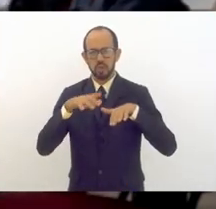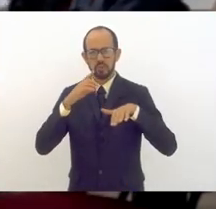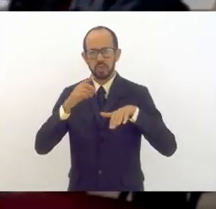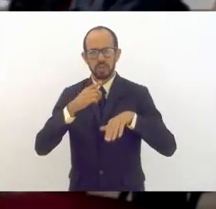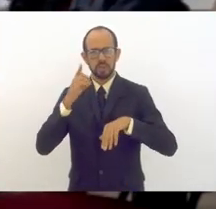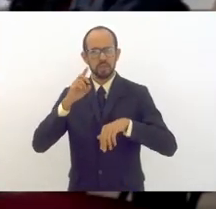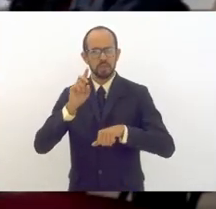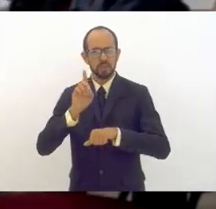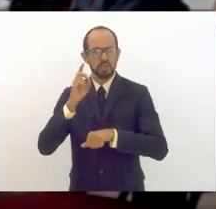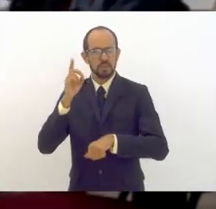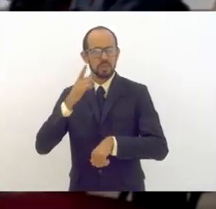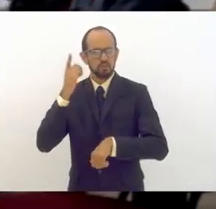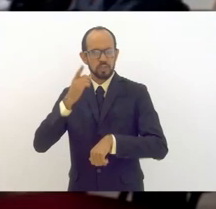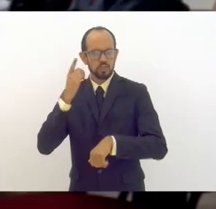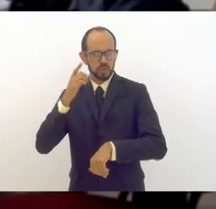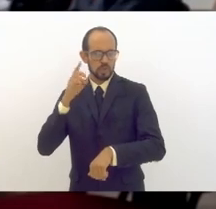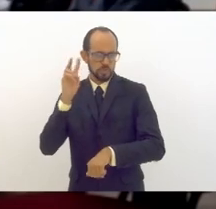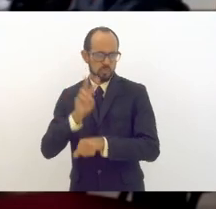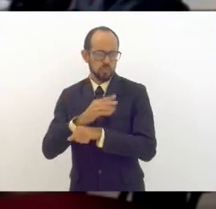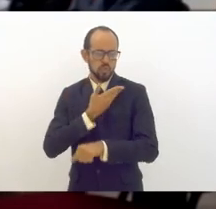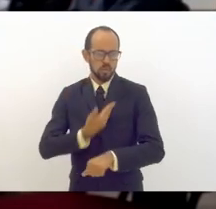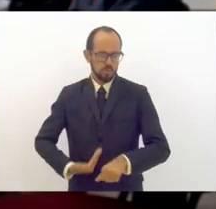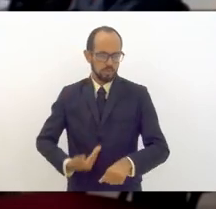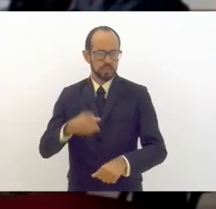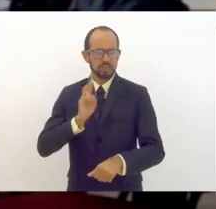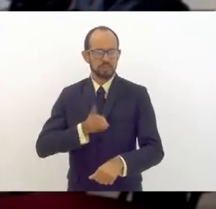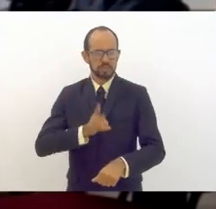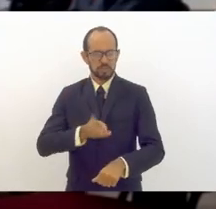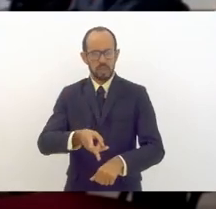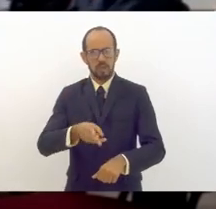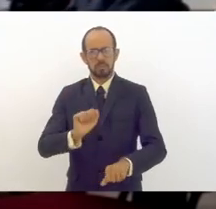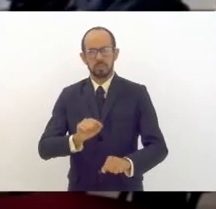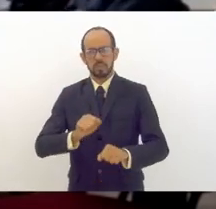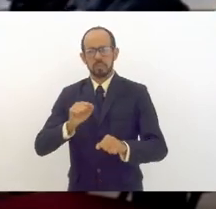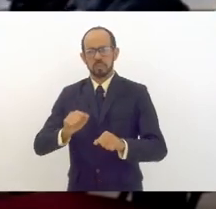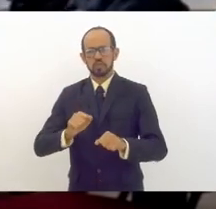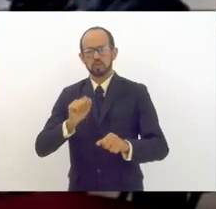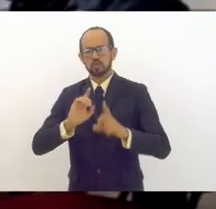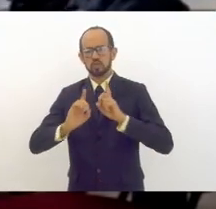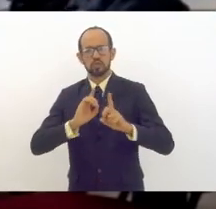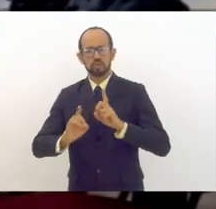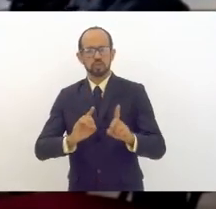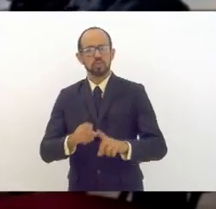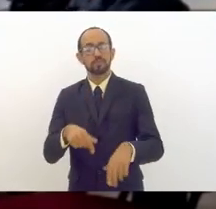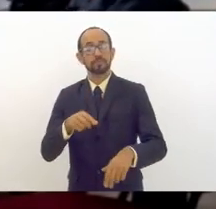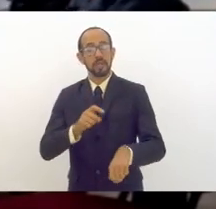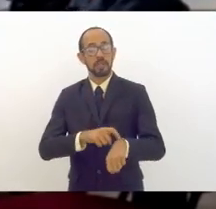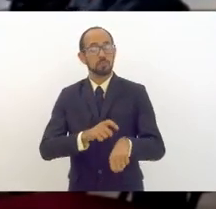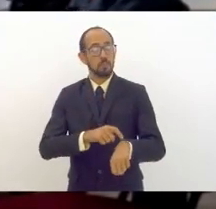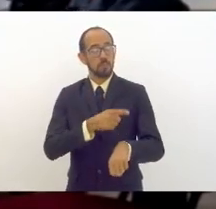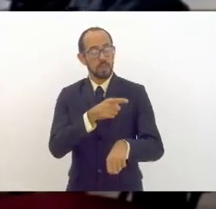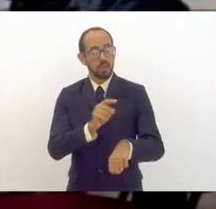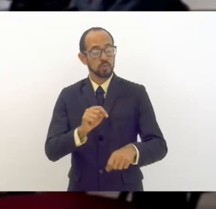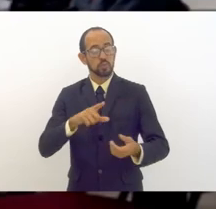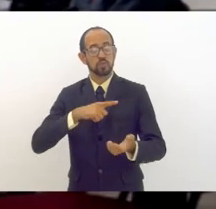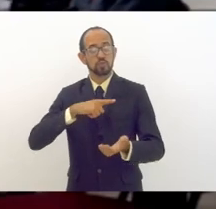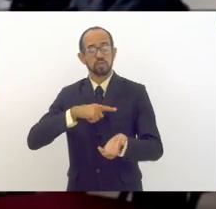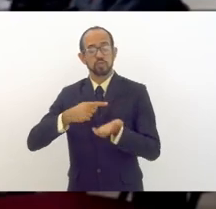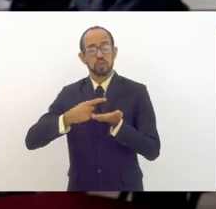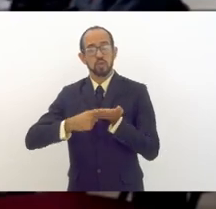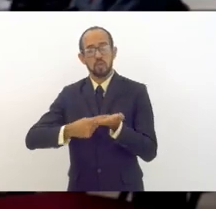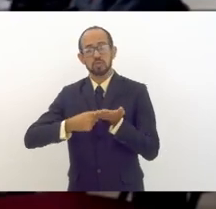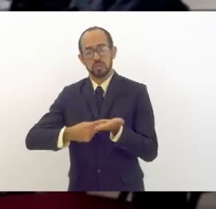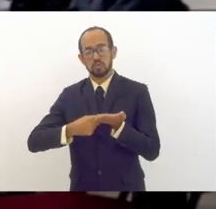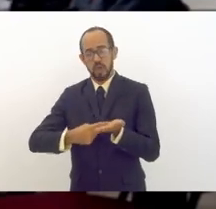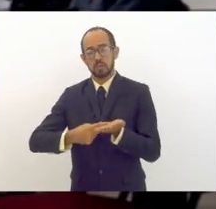temáticos, sempre discutindo um dos pontos trazidos pelos alunos, e naquele momento, né, ficou consensuado que